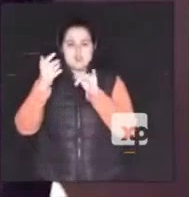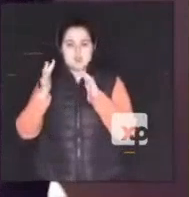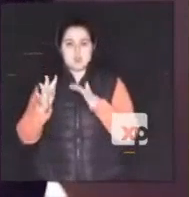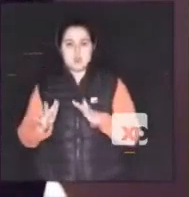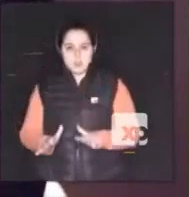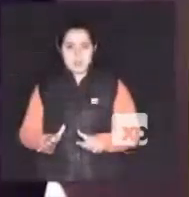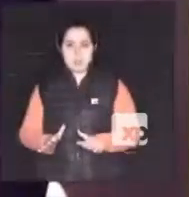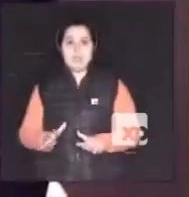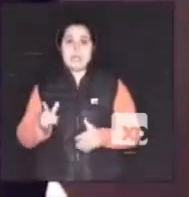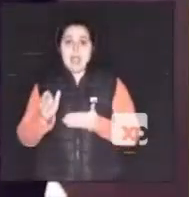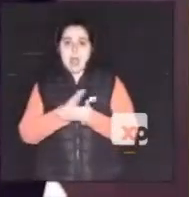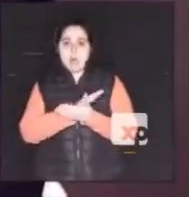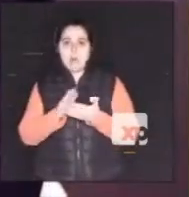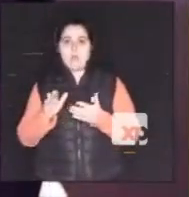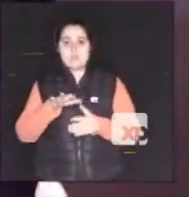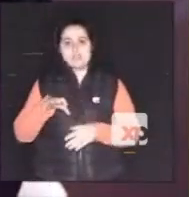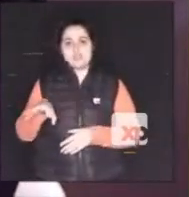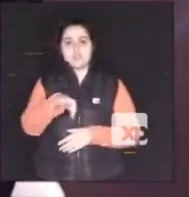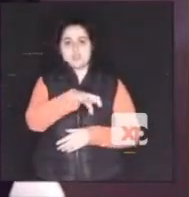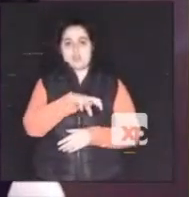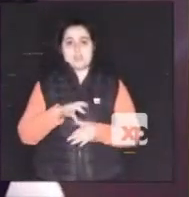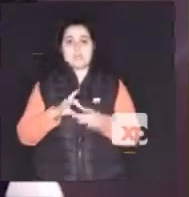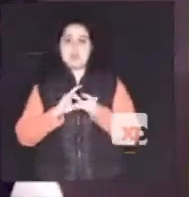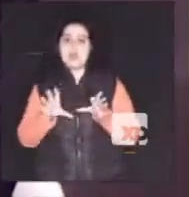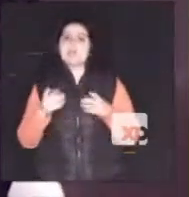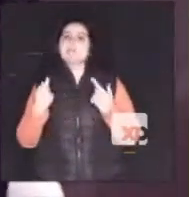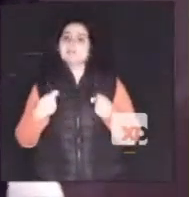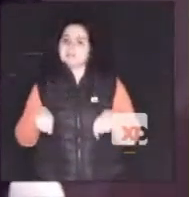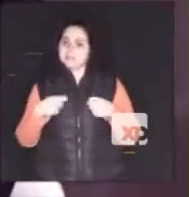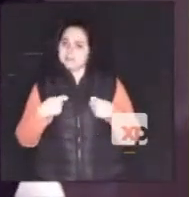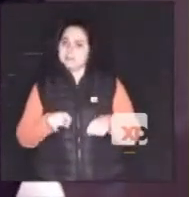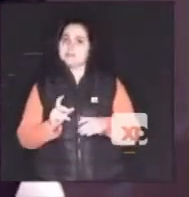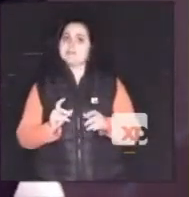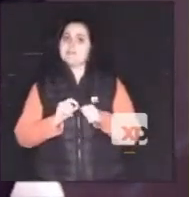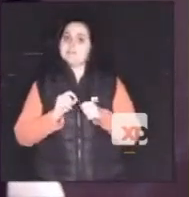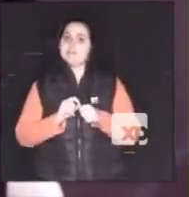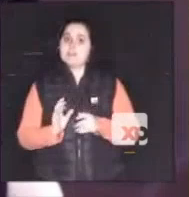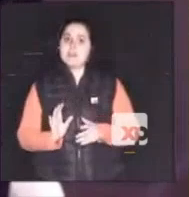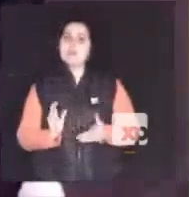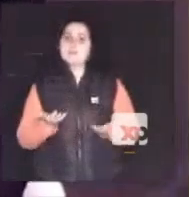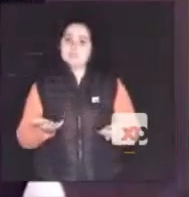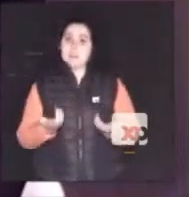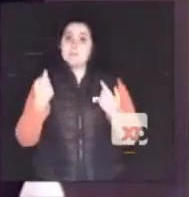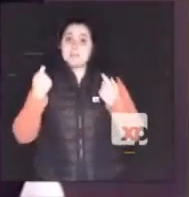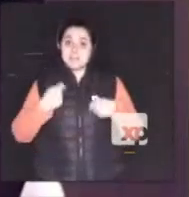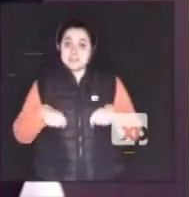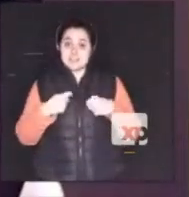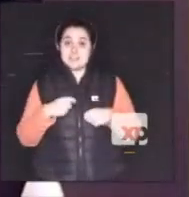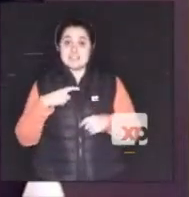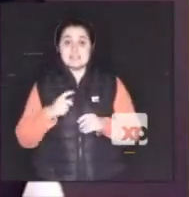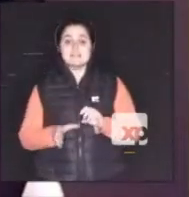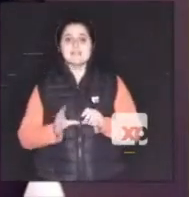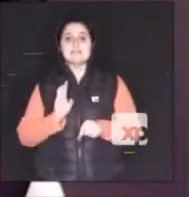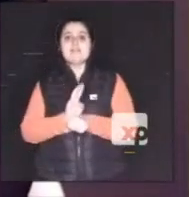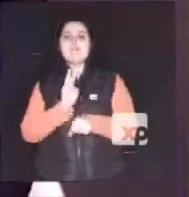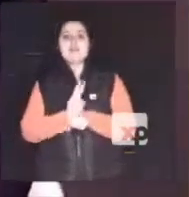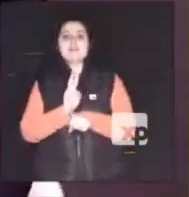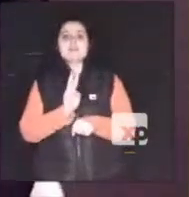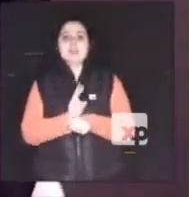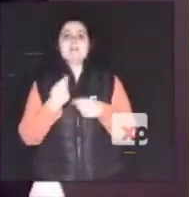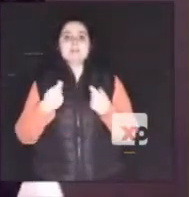destrutivos das instituições democráticas aí você tem que reagir porque as democracias têm o dever da legítima defesa